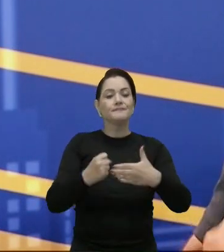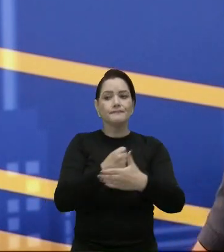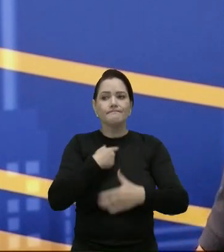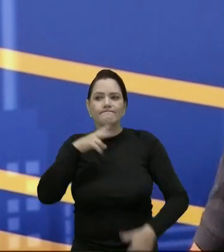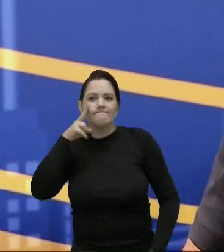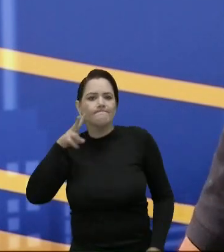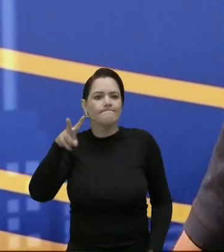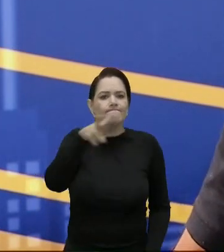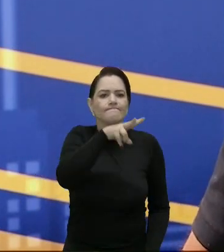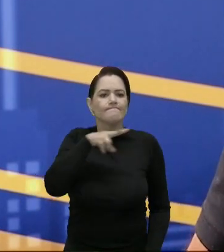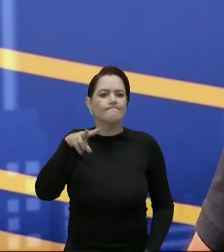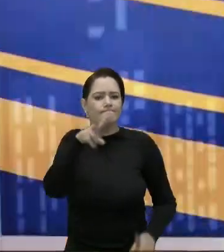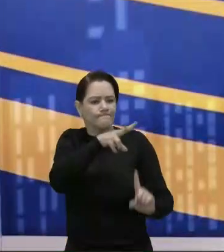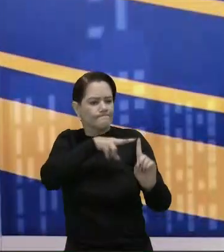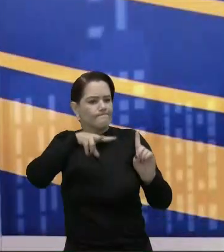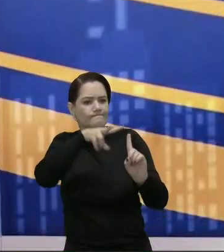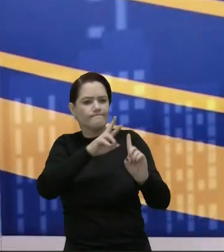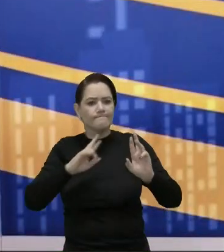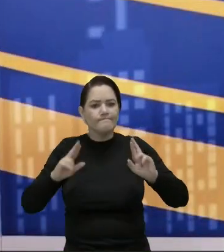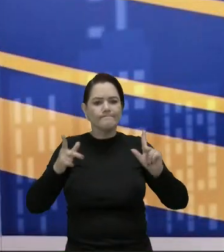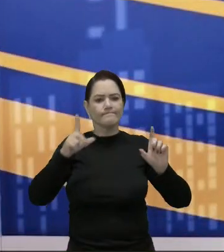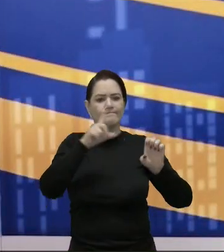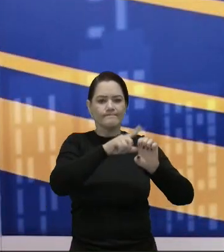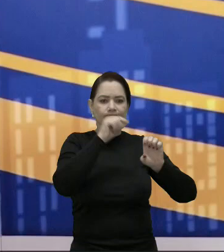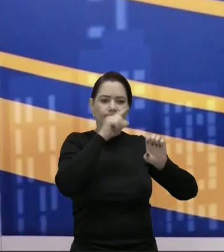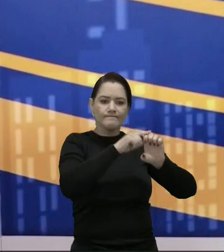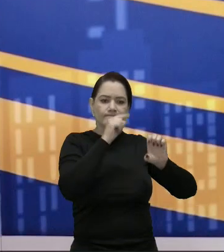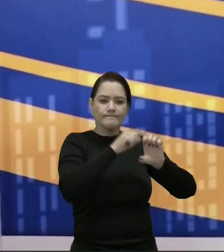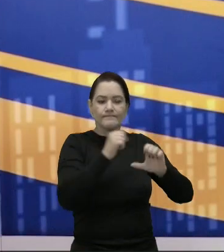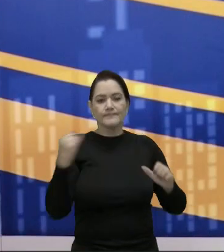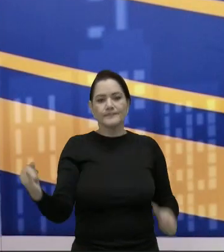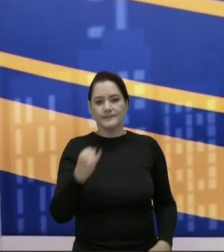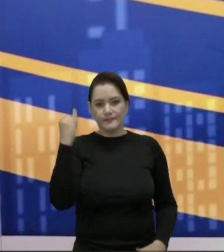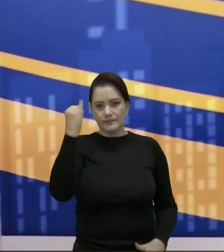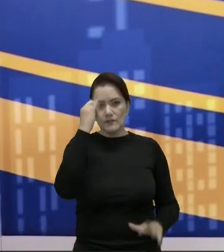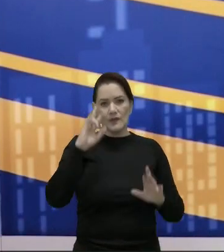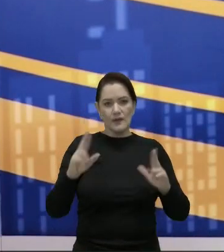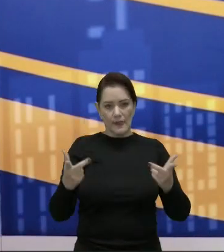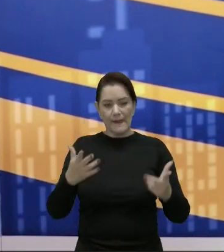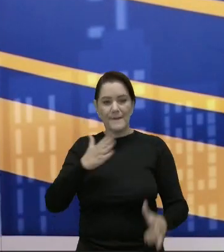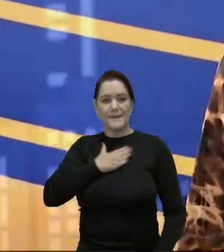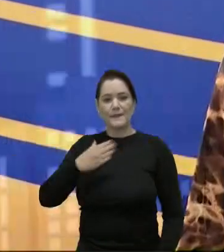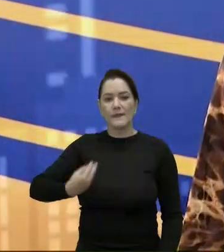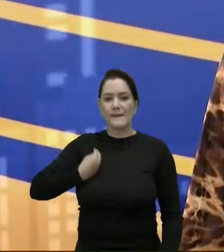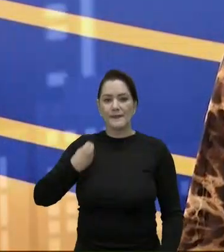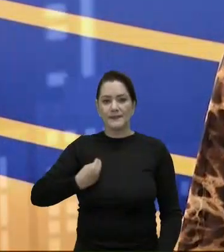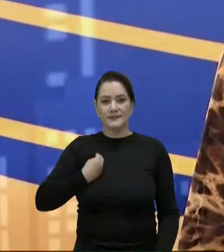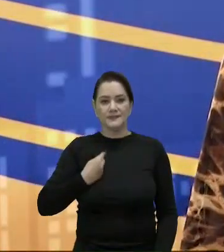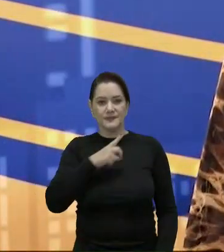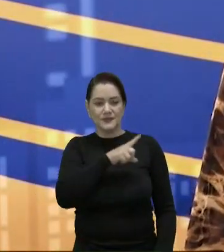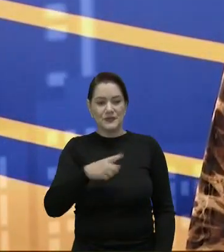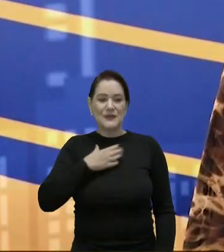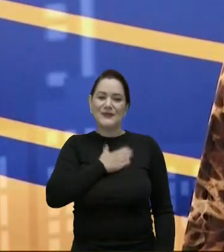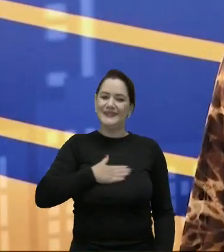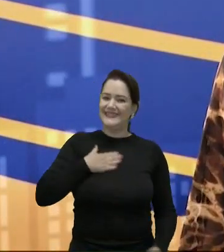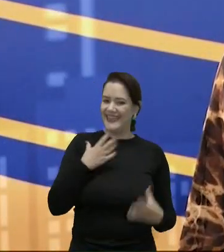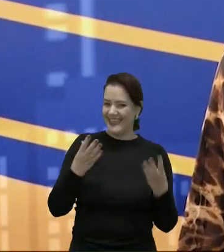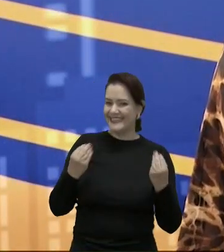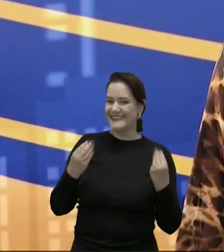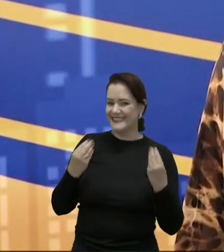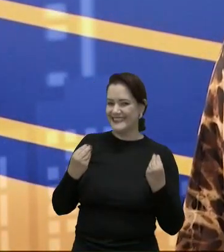visão diferente do empreendedor. Isso faz toda a diferença e tem feito muita diferença na minha vida. Você tem que gostar muito,